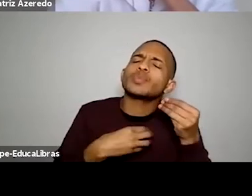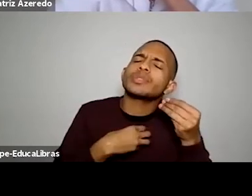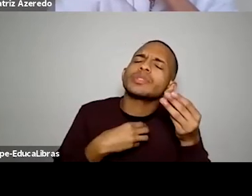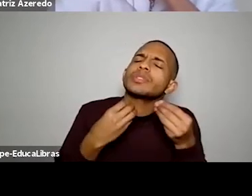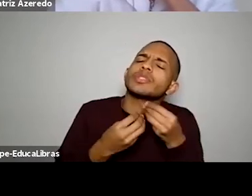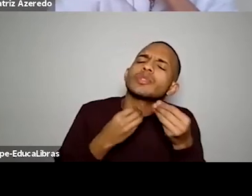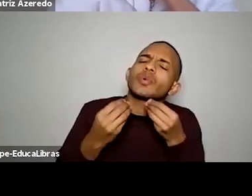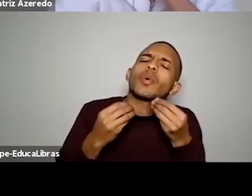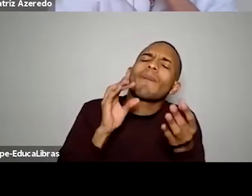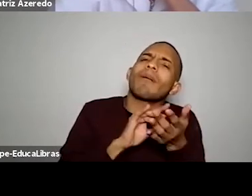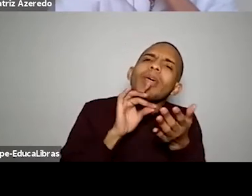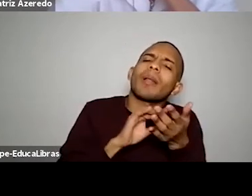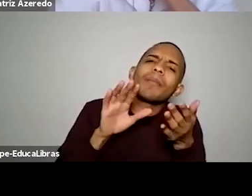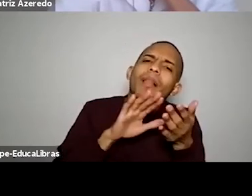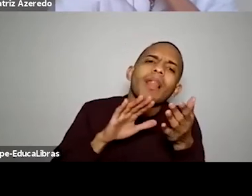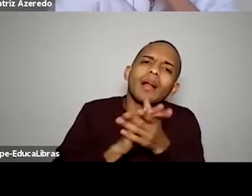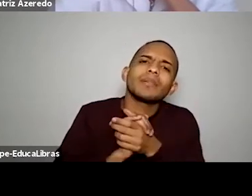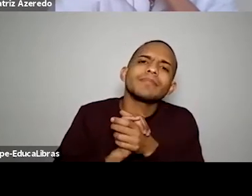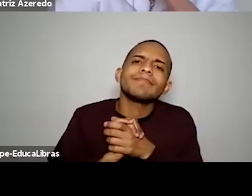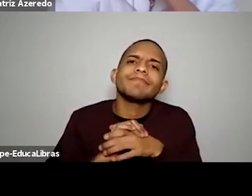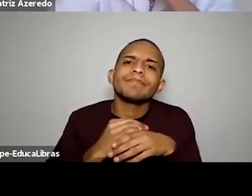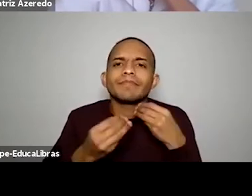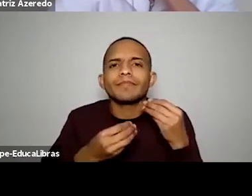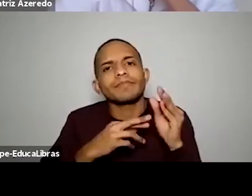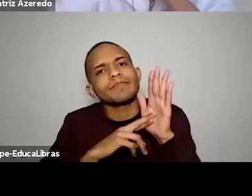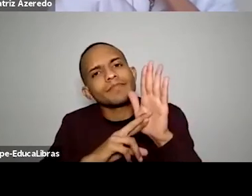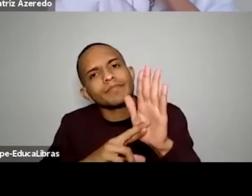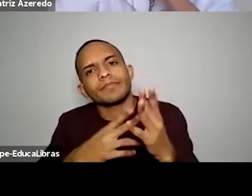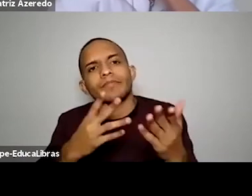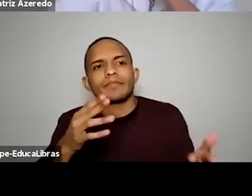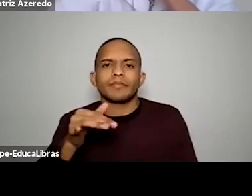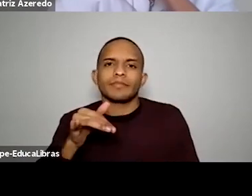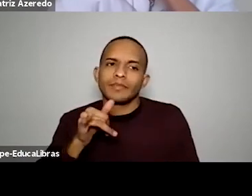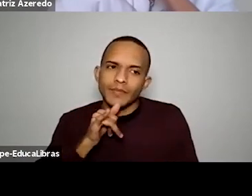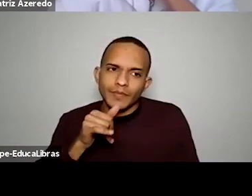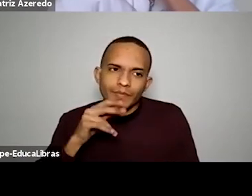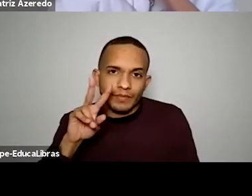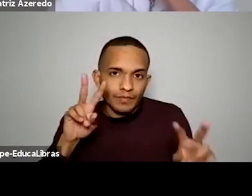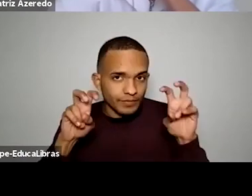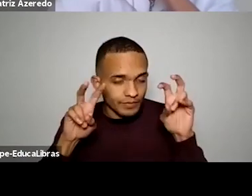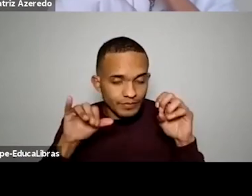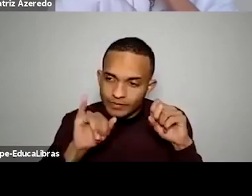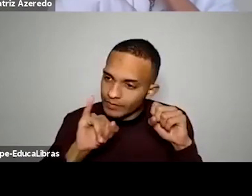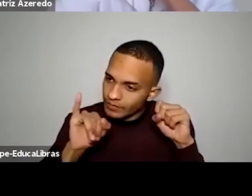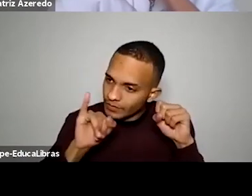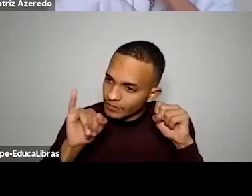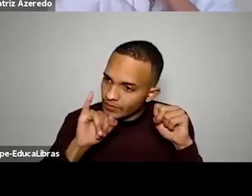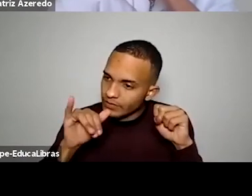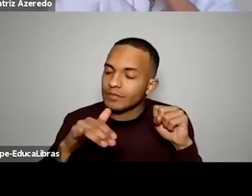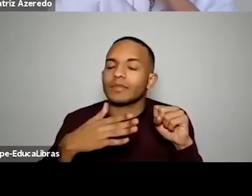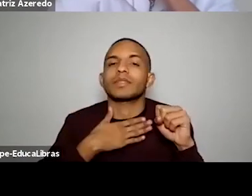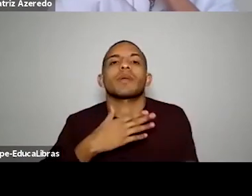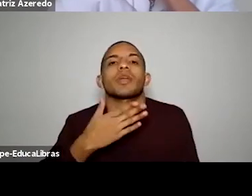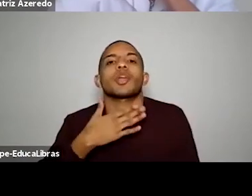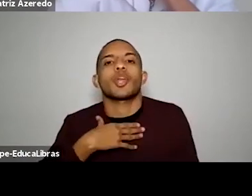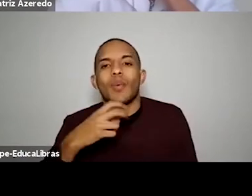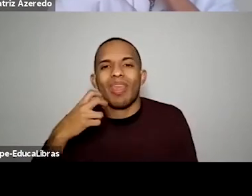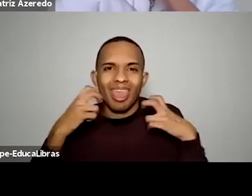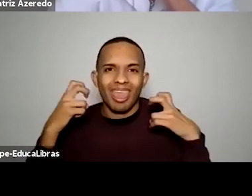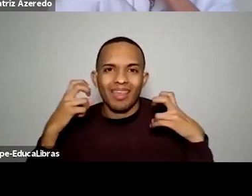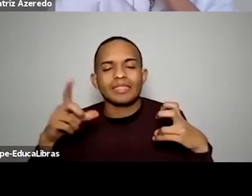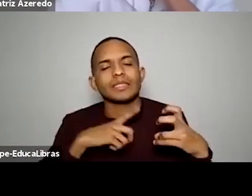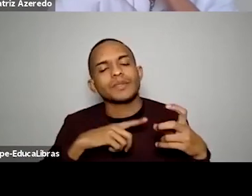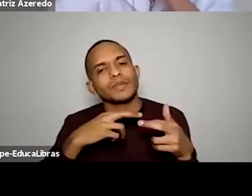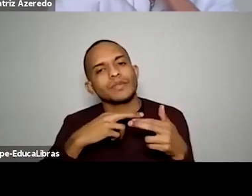sente efetivamente e como nós queremos ser tratado. E aí ele fala assim: irmão, sou eu quem grita e tenho fortes